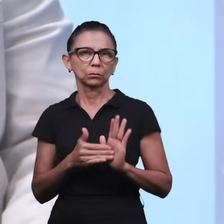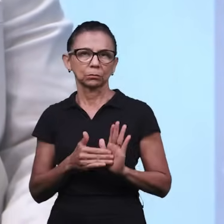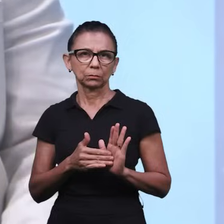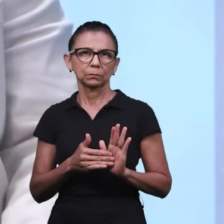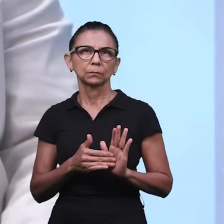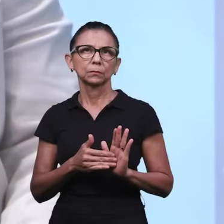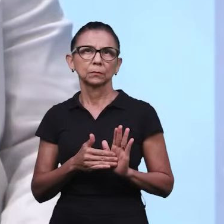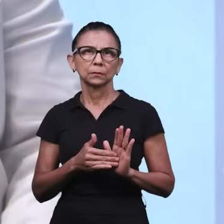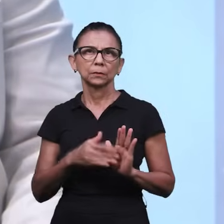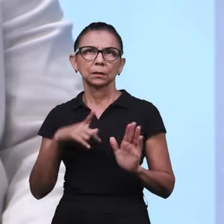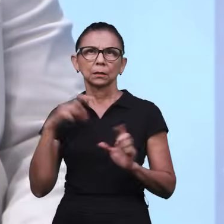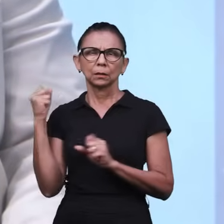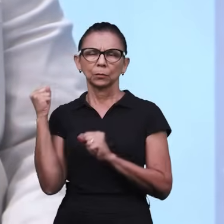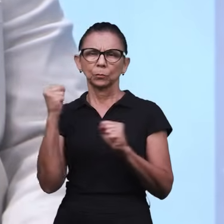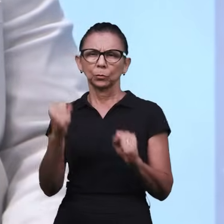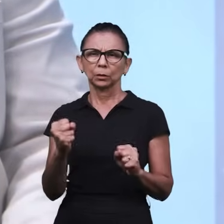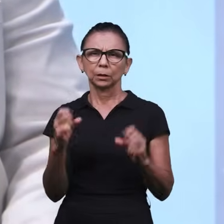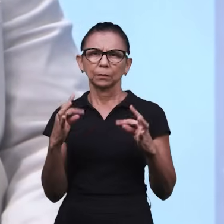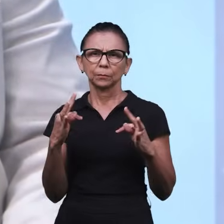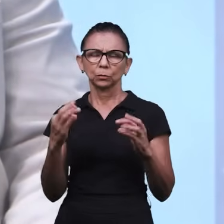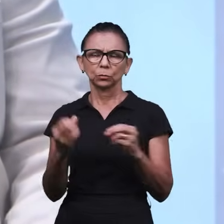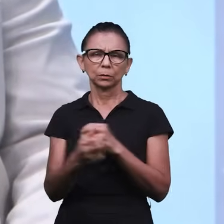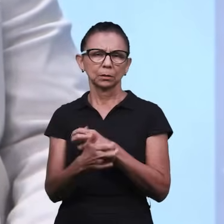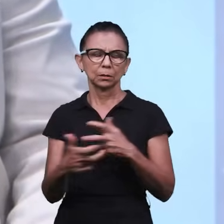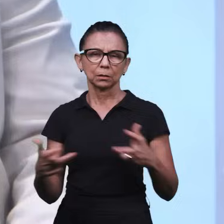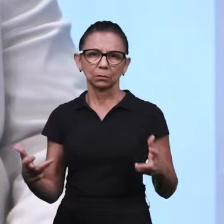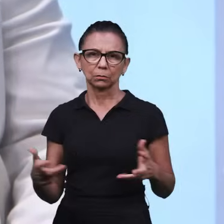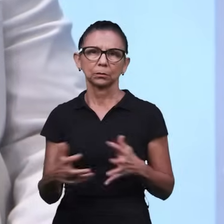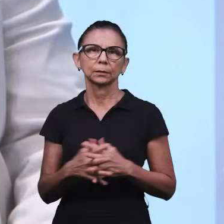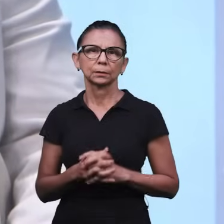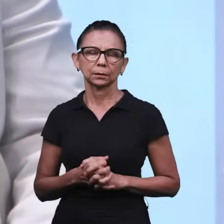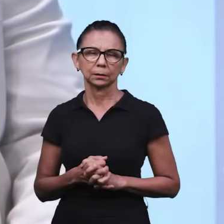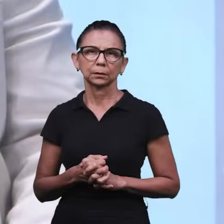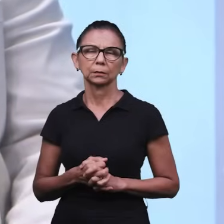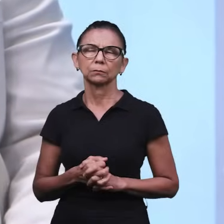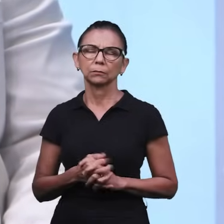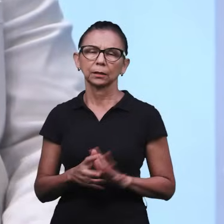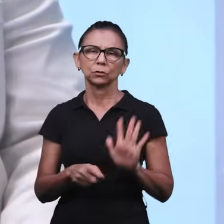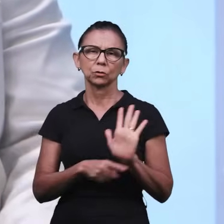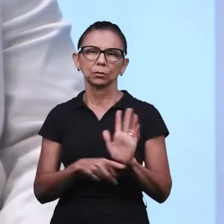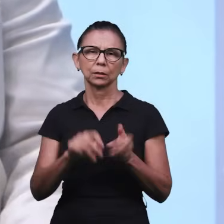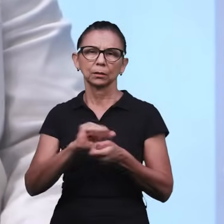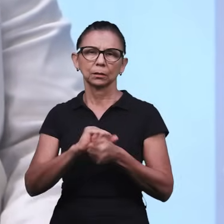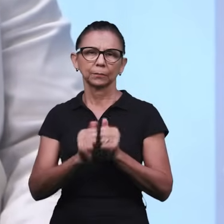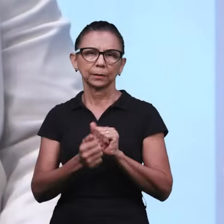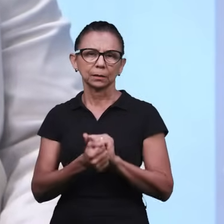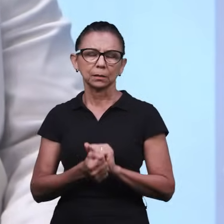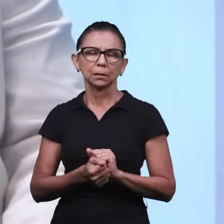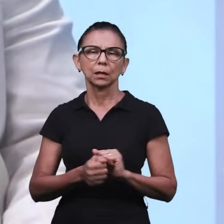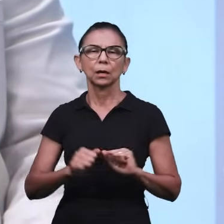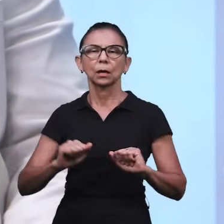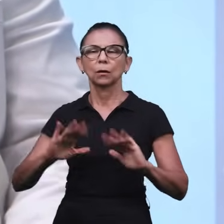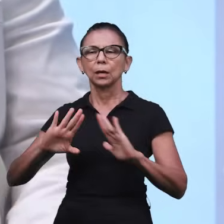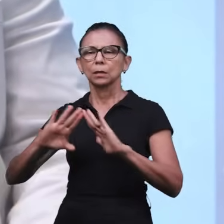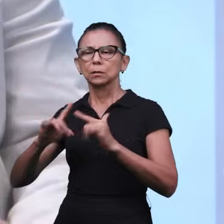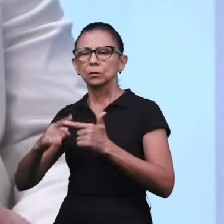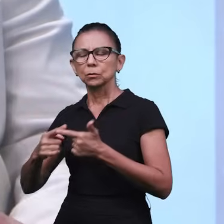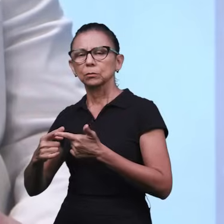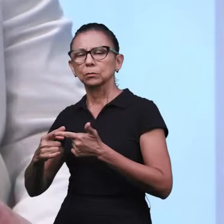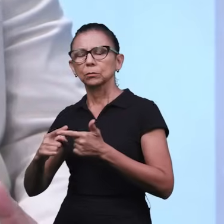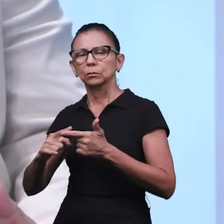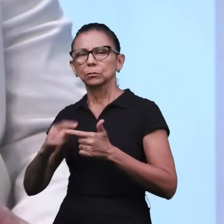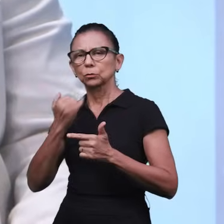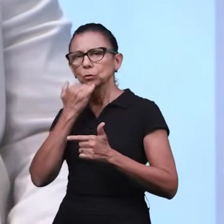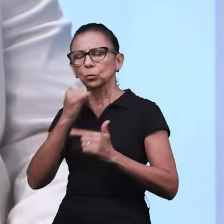E o Senhor tem poder para operar em todas as coisas. Então, Muito Ele vai bom. auxiliar num processo de adaptação, Ele vai auxiliar na escola e levar as